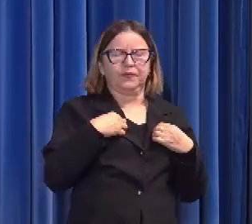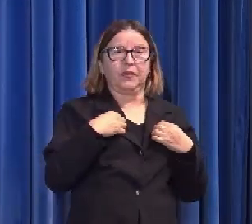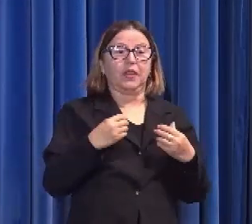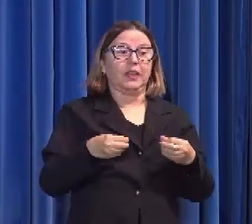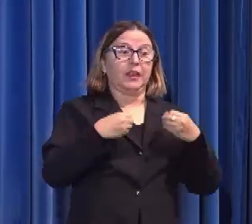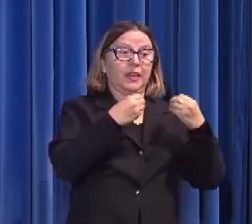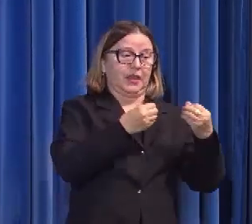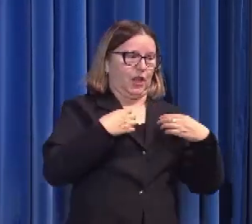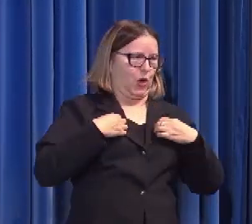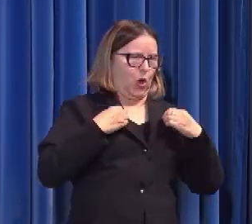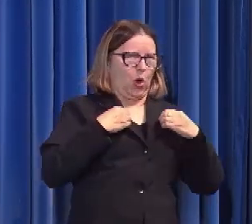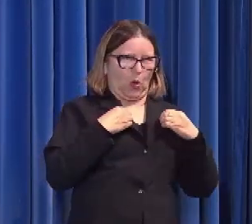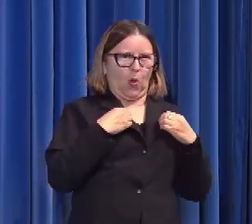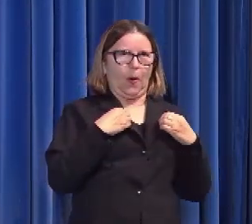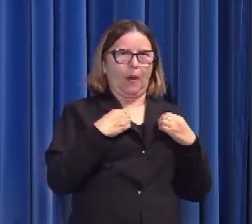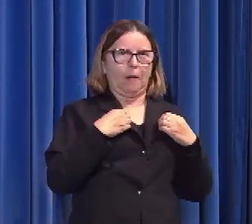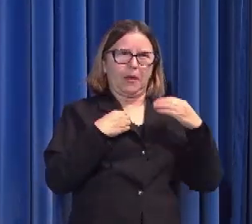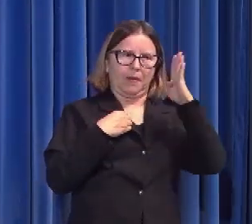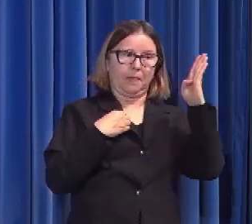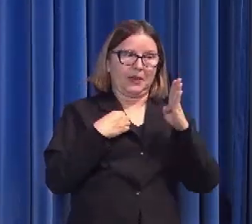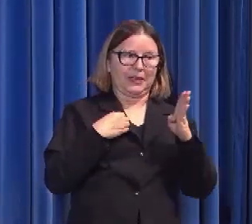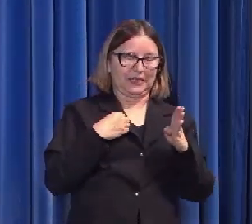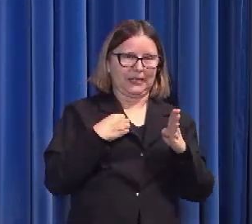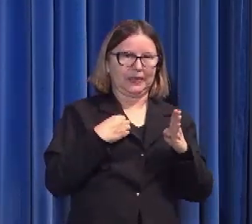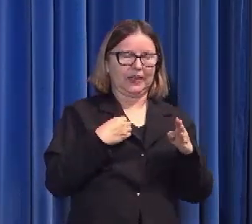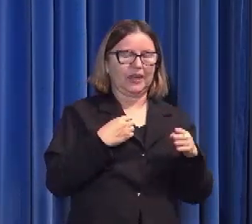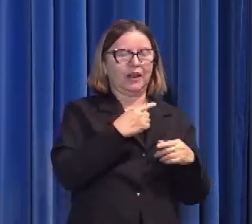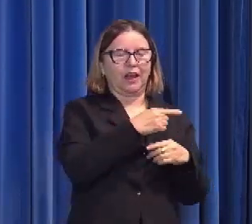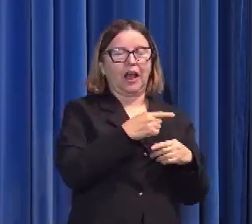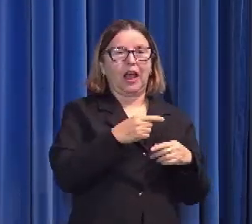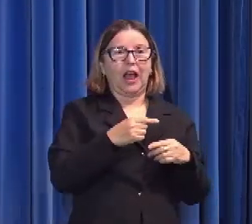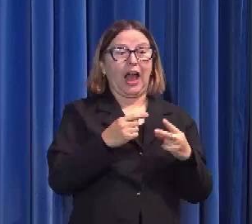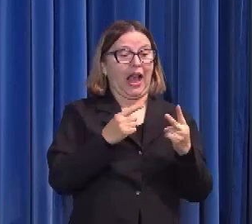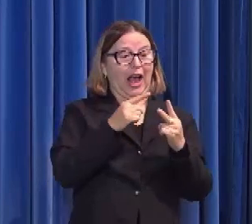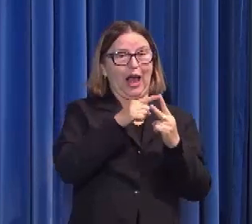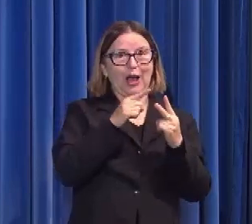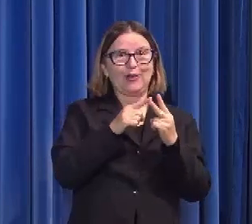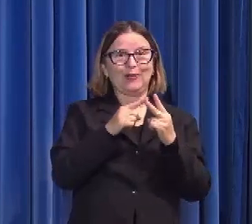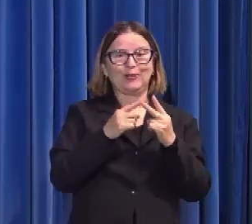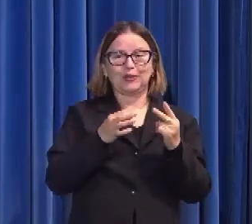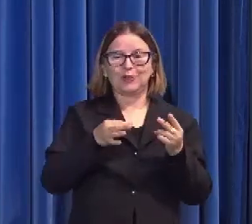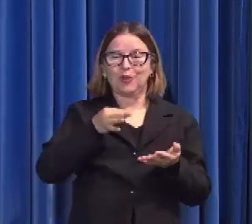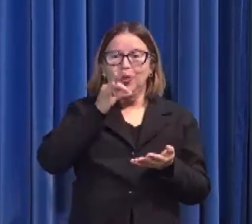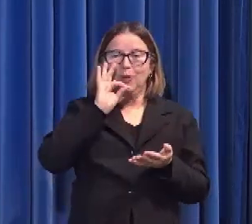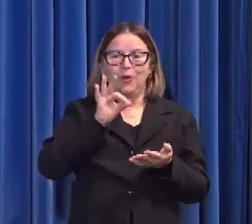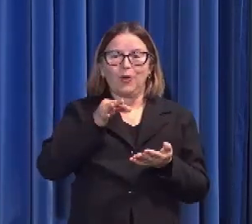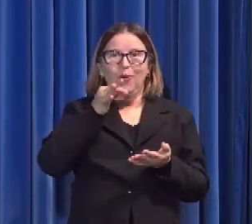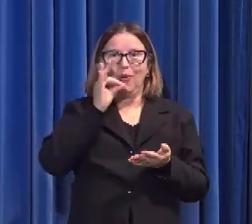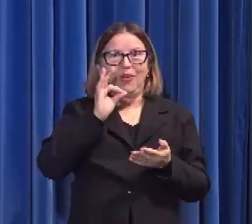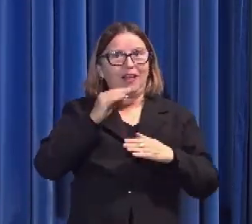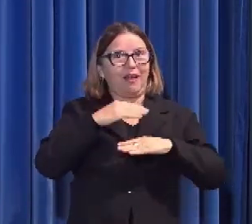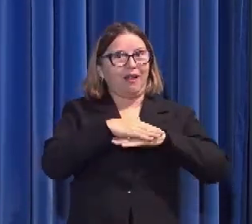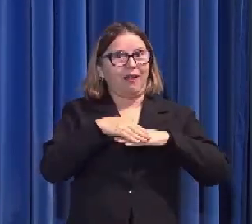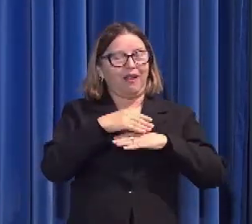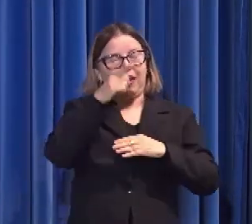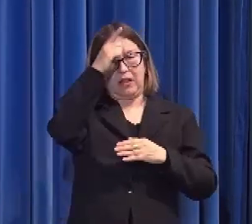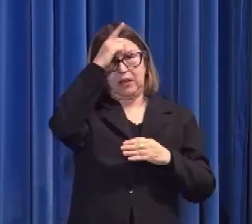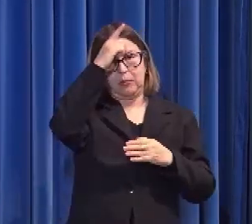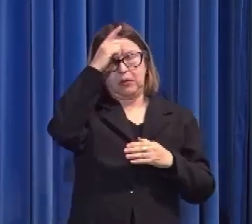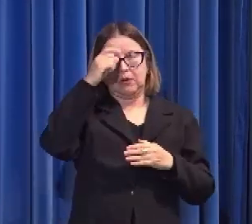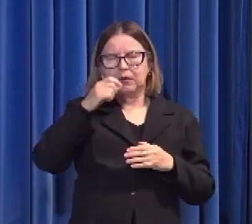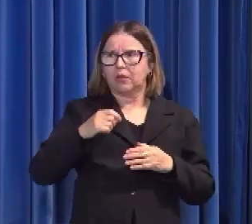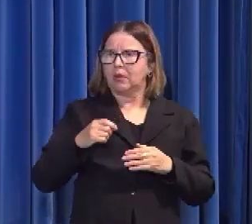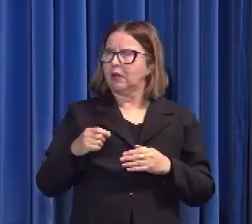farda brasileira no alemão e os dois estavam tomando um café quente ali conversando em alemão quando